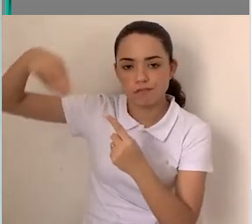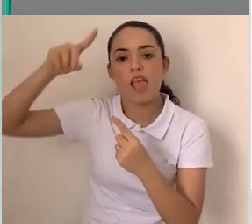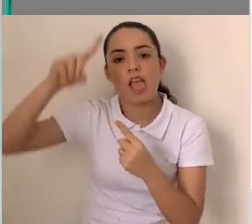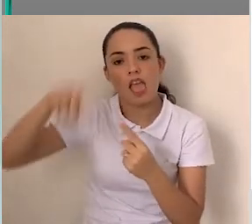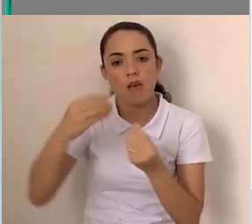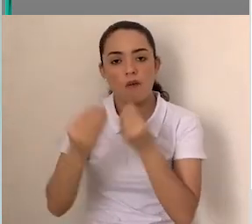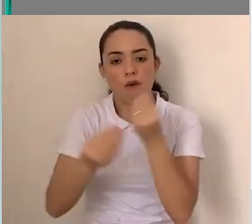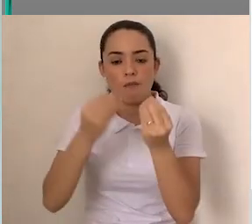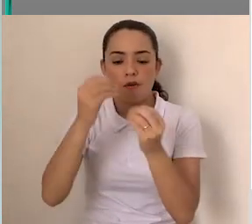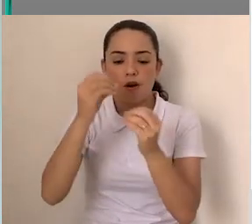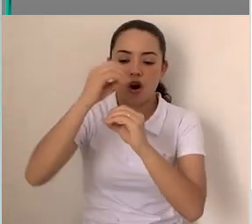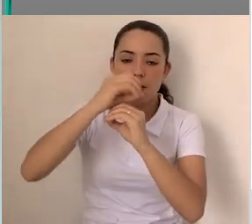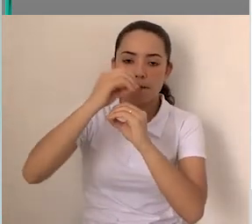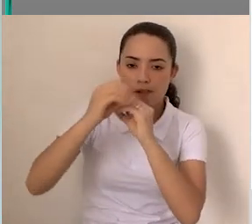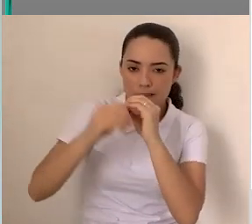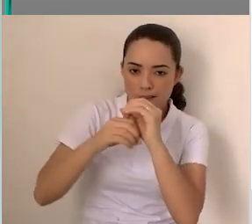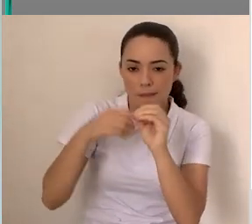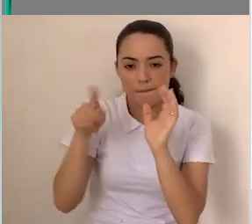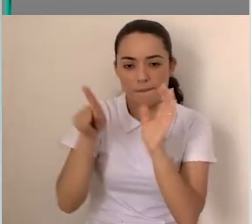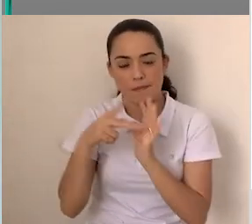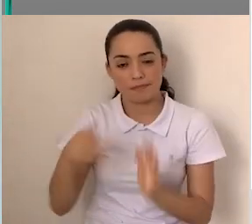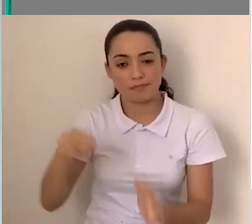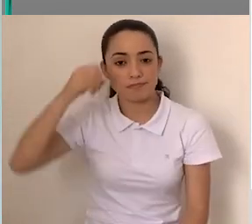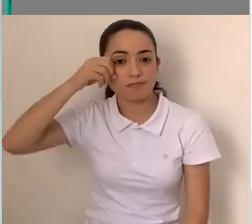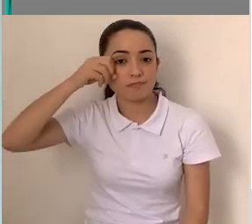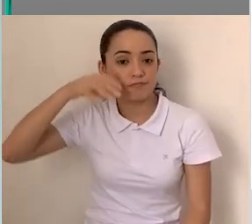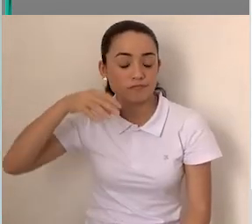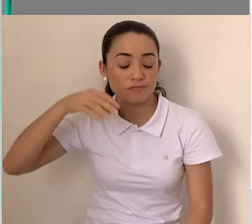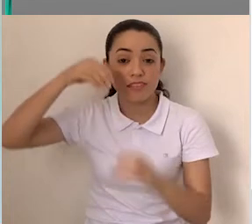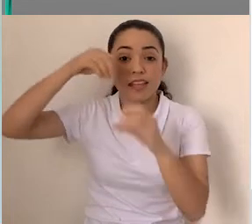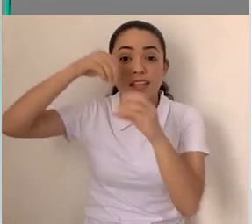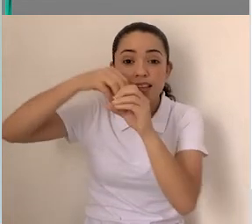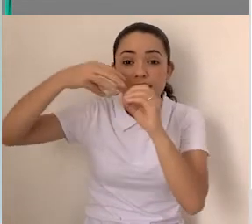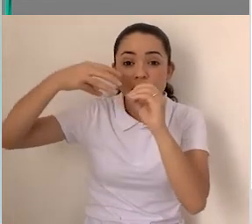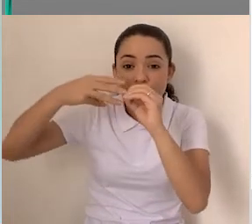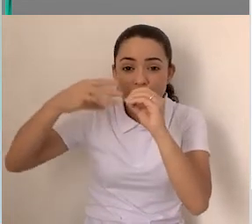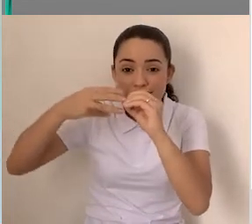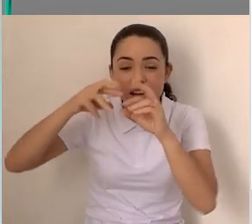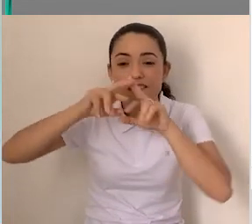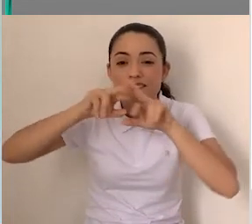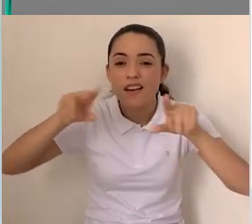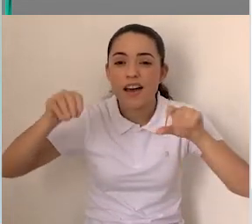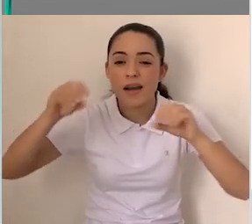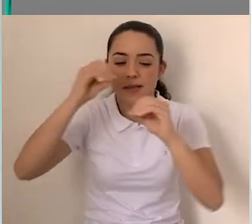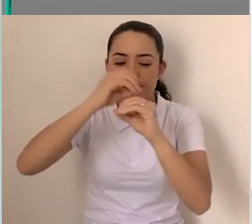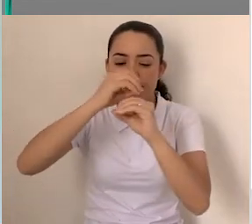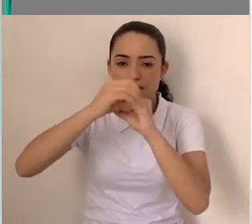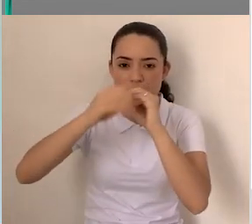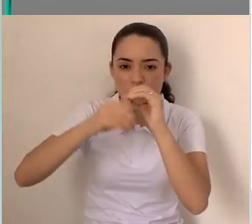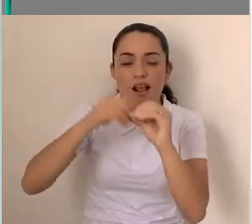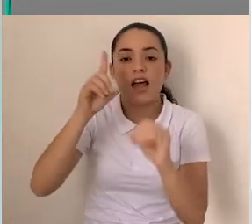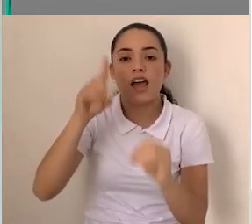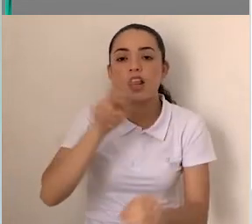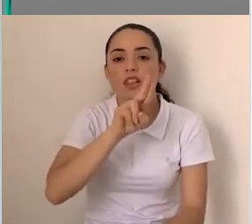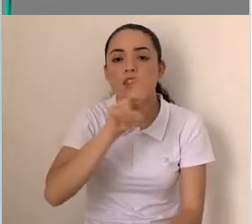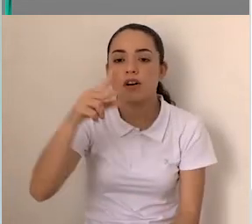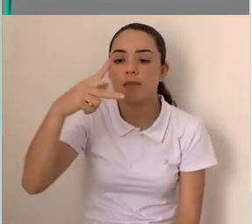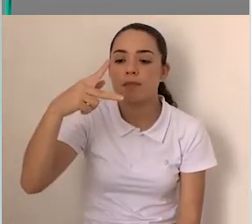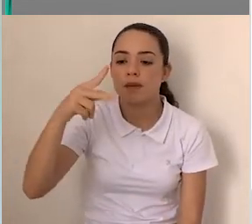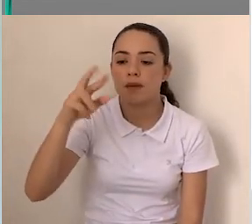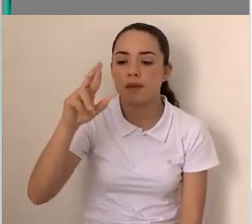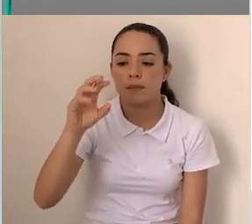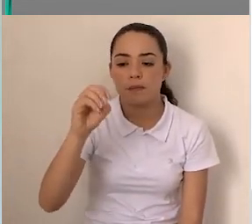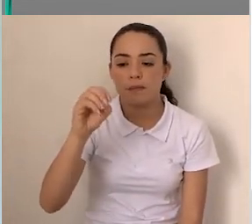direito e formam uma triplohélice, que é o formato final da molécula de colágeno. No meio intracelular, essas moléculas